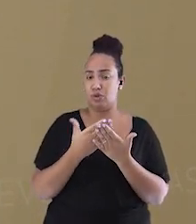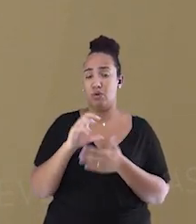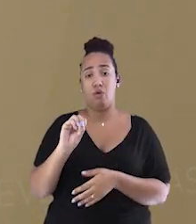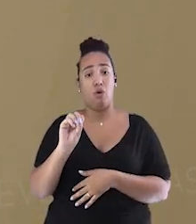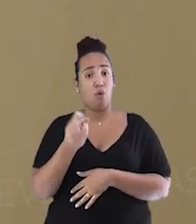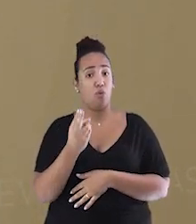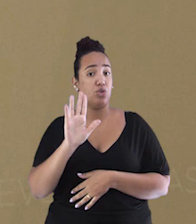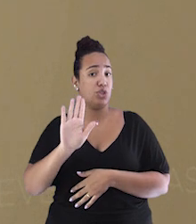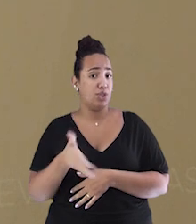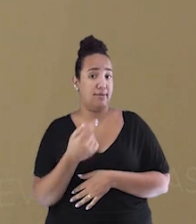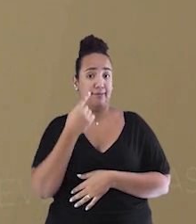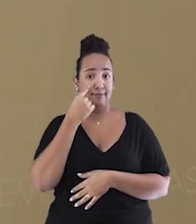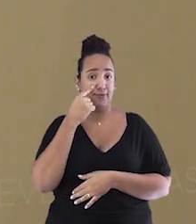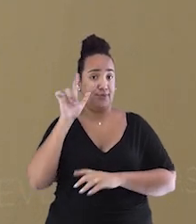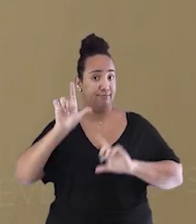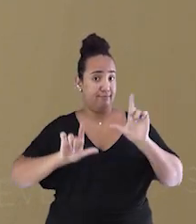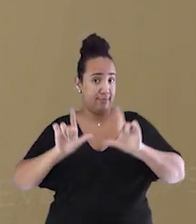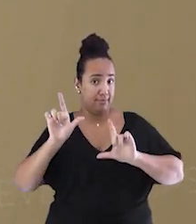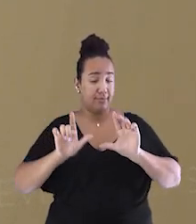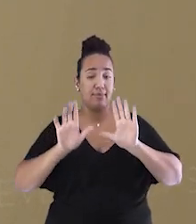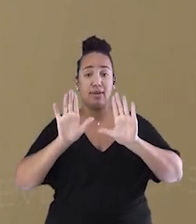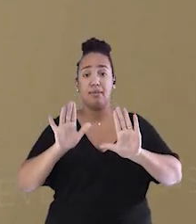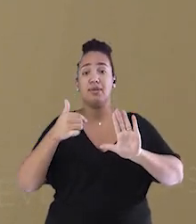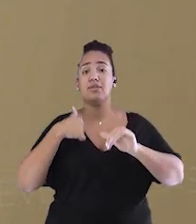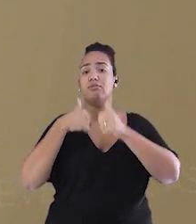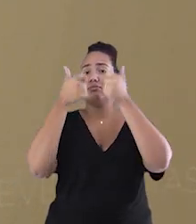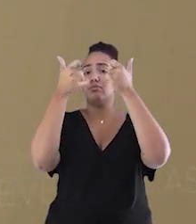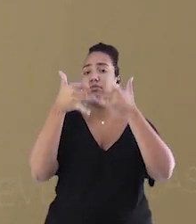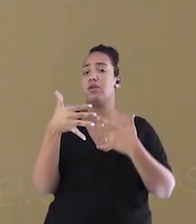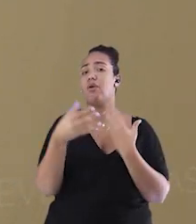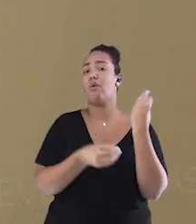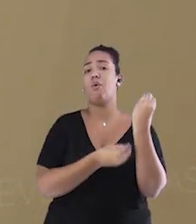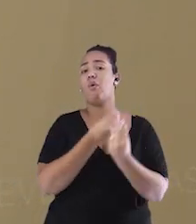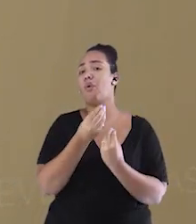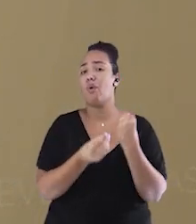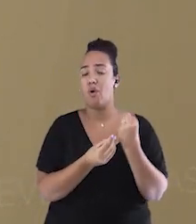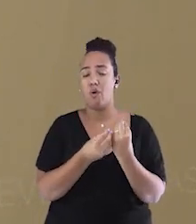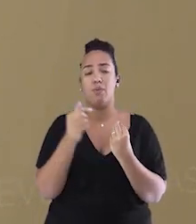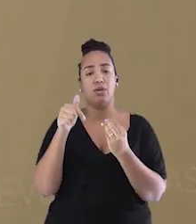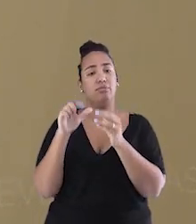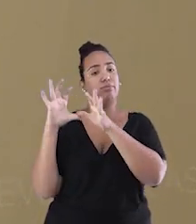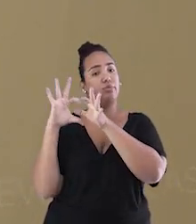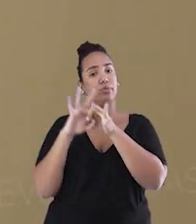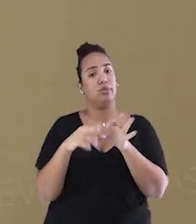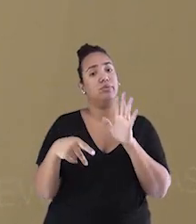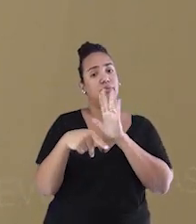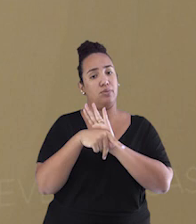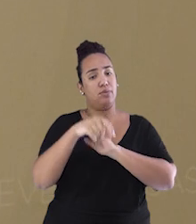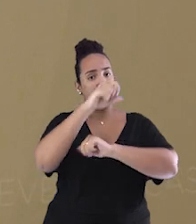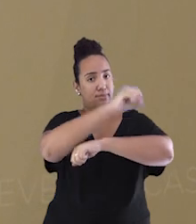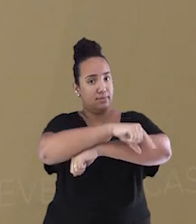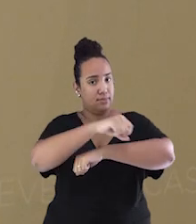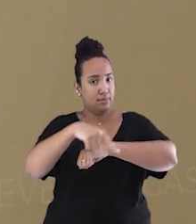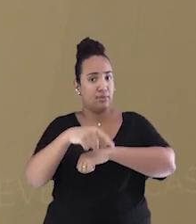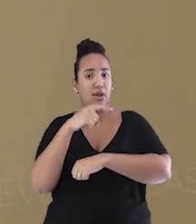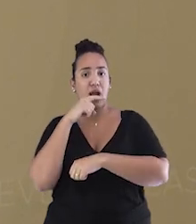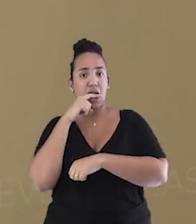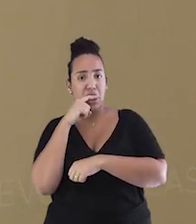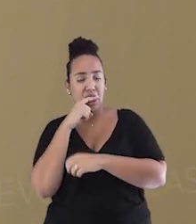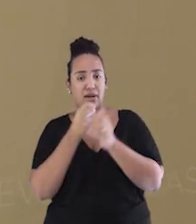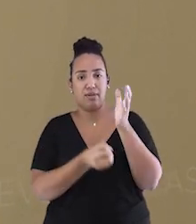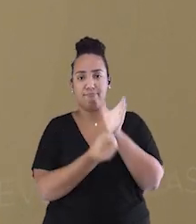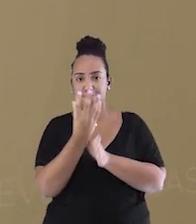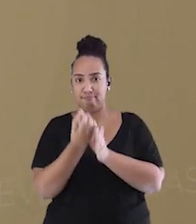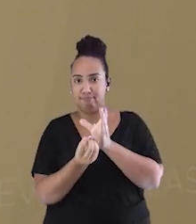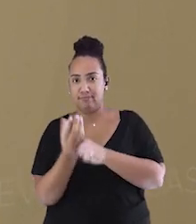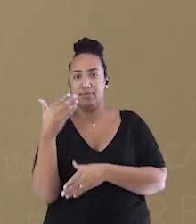ou já viu aqui na TV. Mas só vou explicar como foi isso no contexto da plantação de cana e da produção